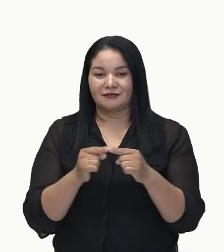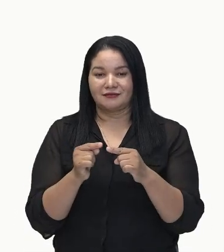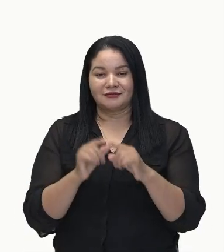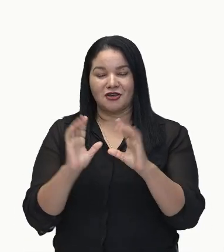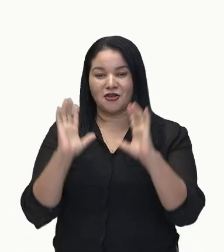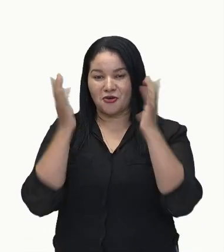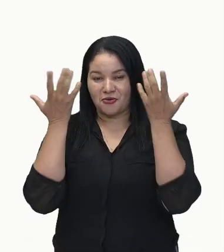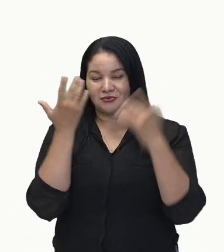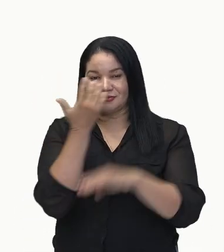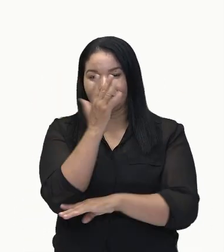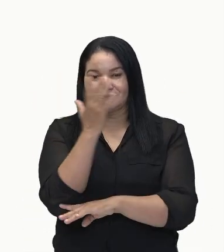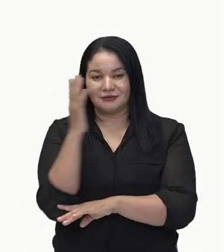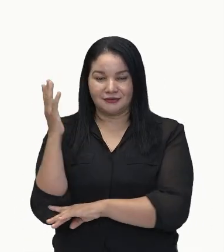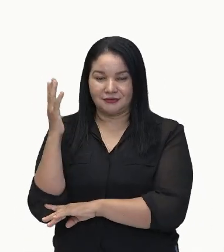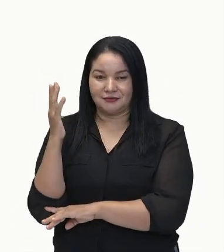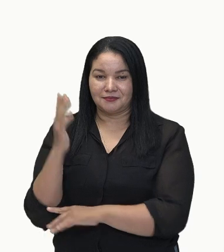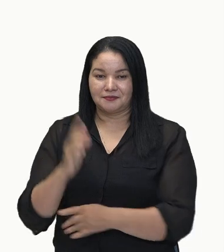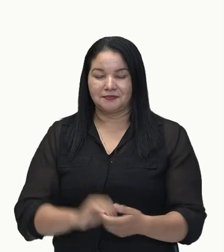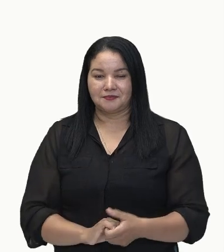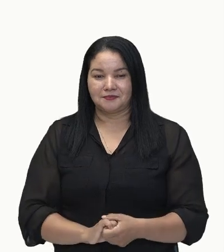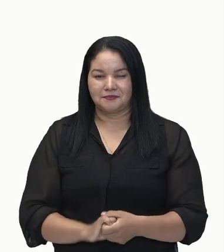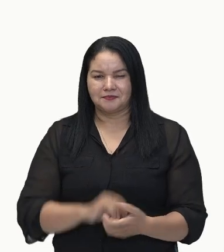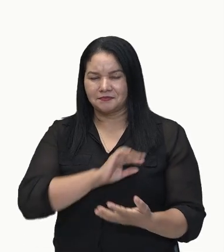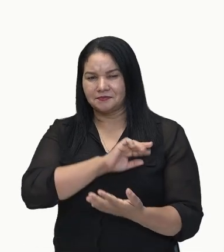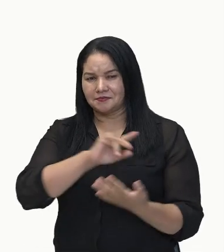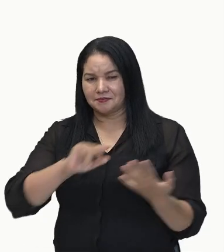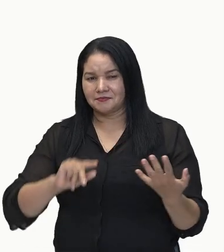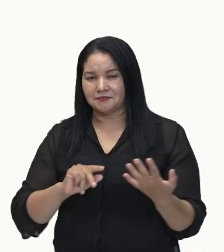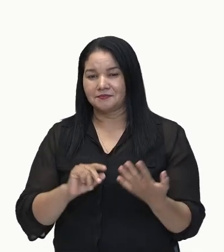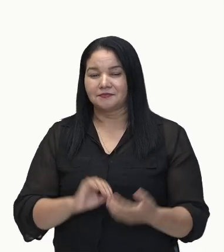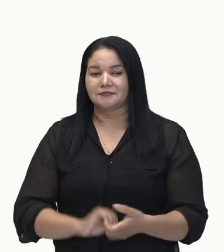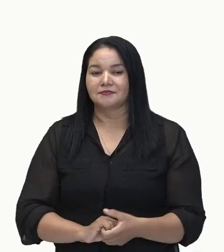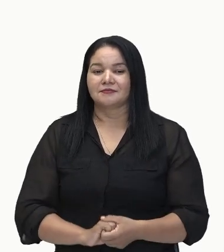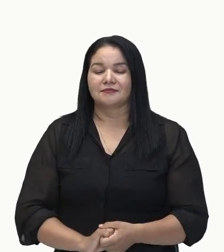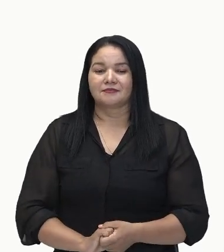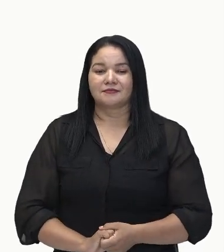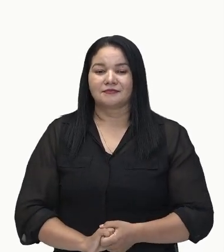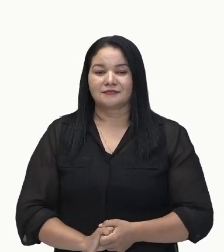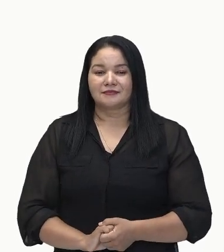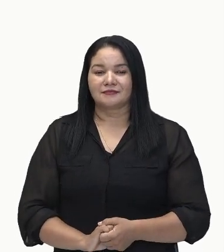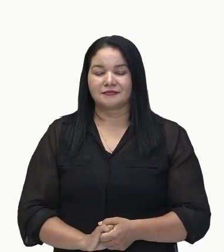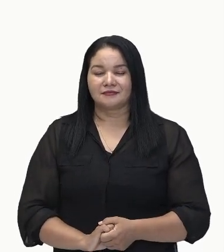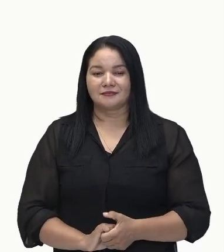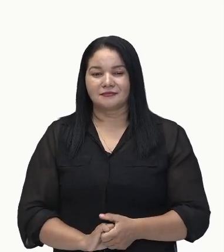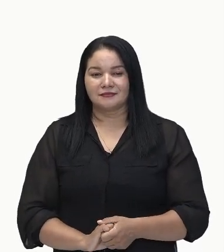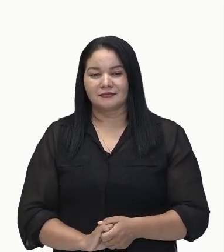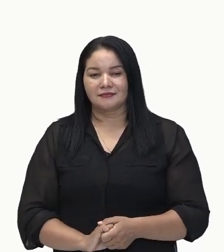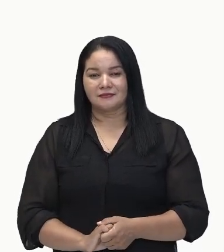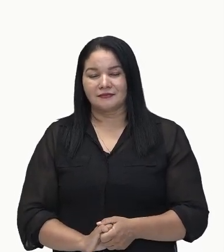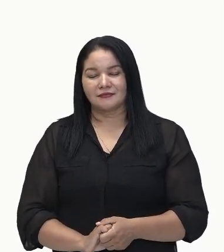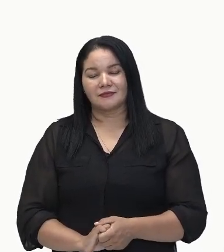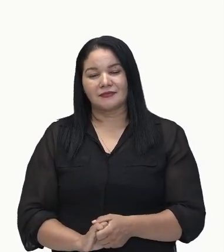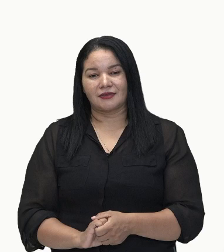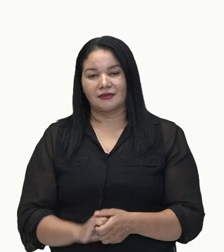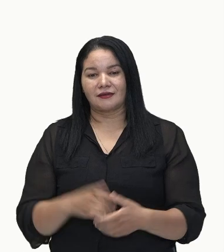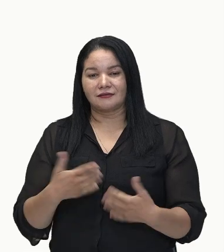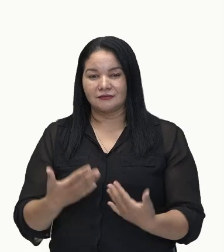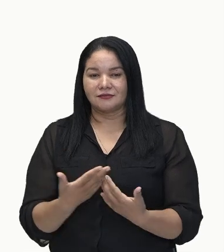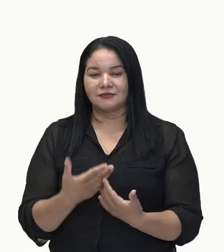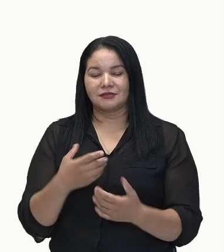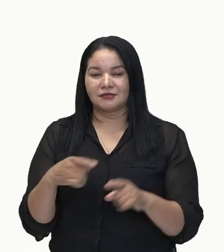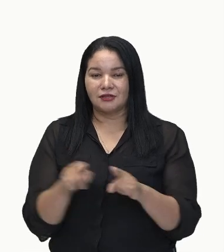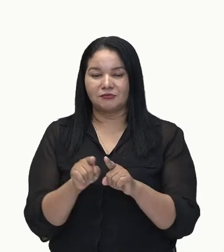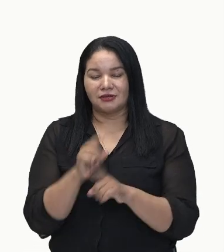gear, amanhecer, escurecer, esquentar, estar e fazer com sentido ali de tempo e distância, tá